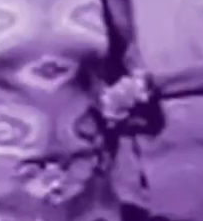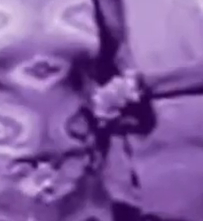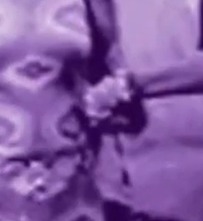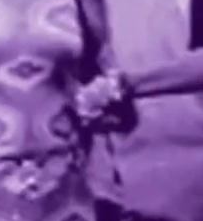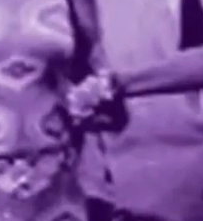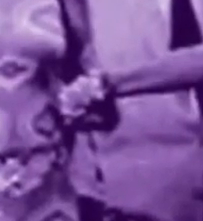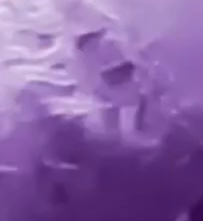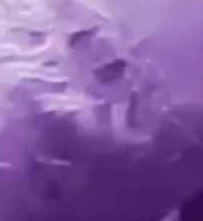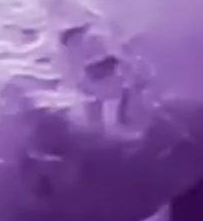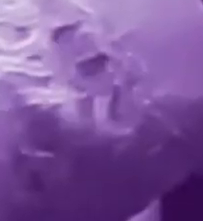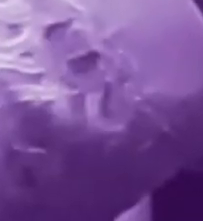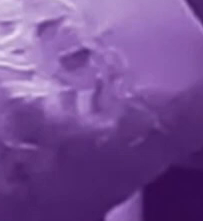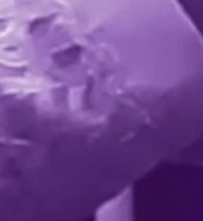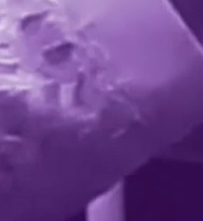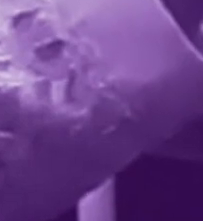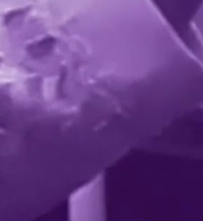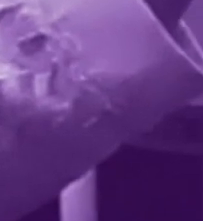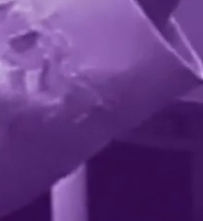de poder.